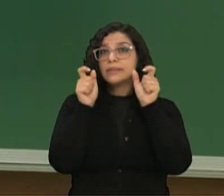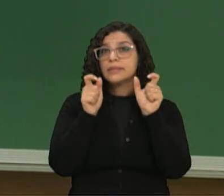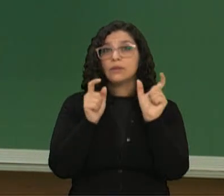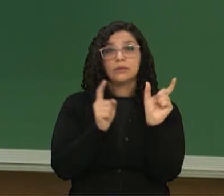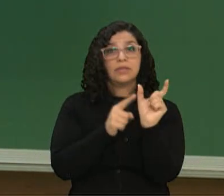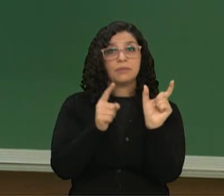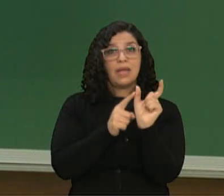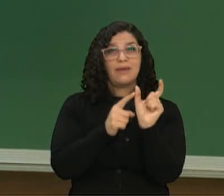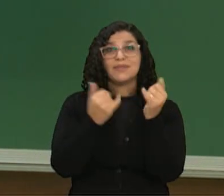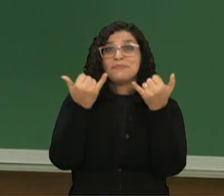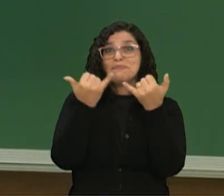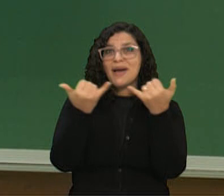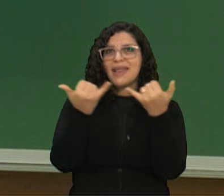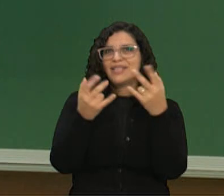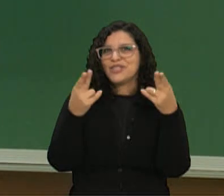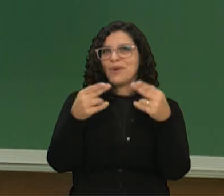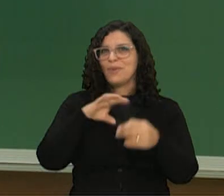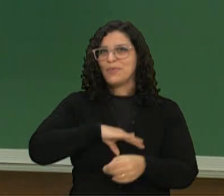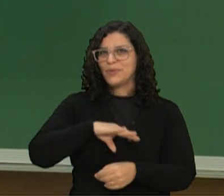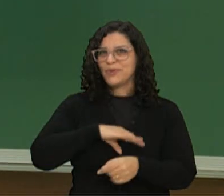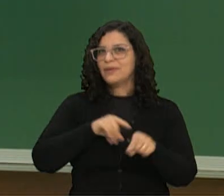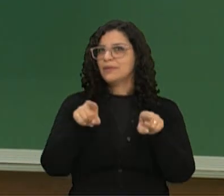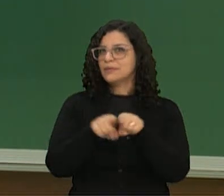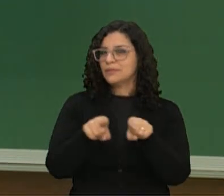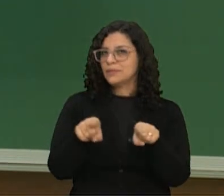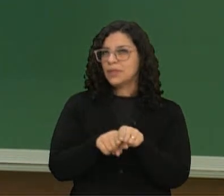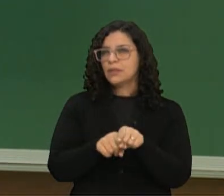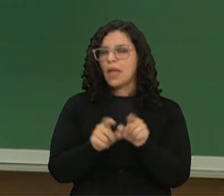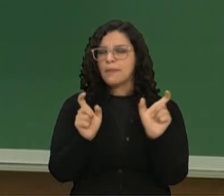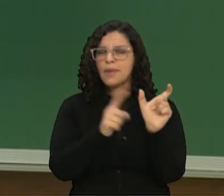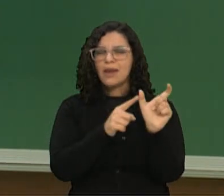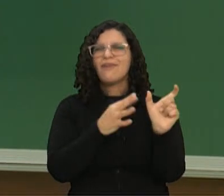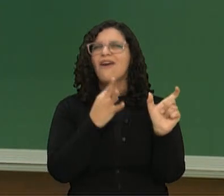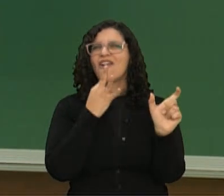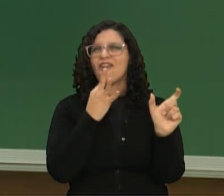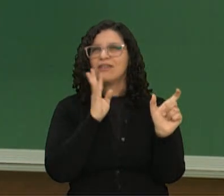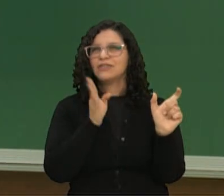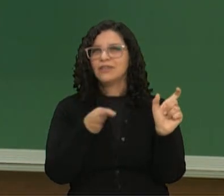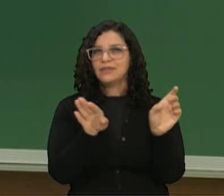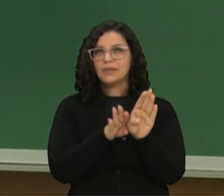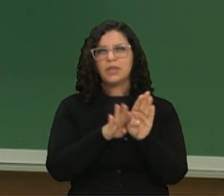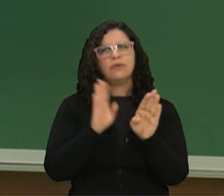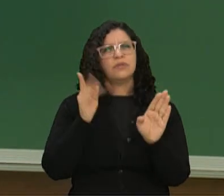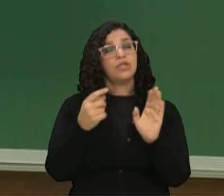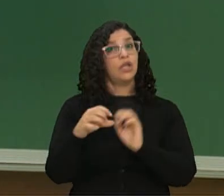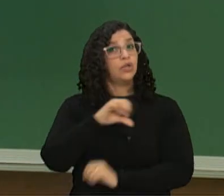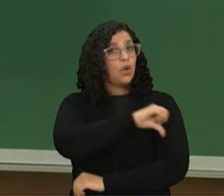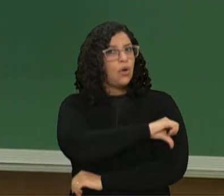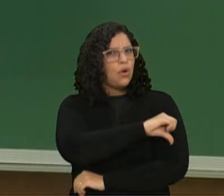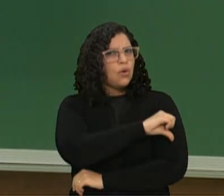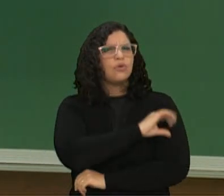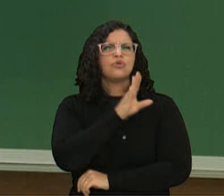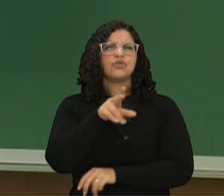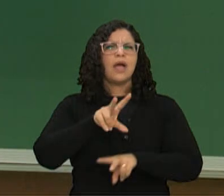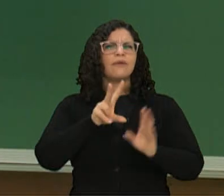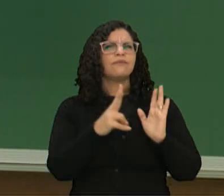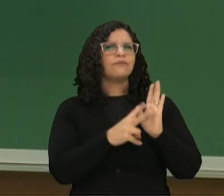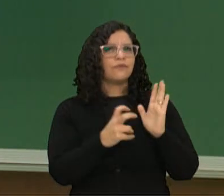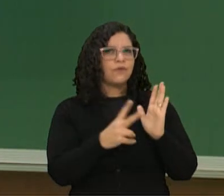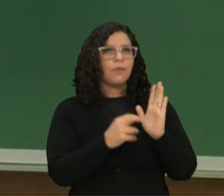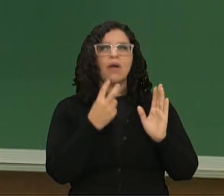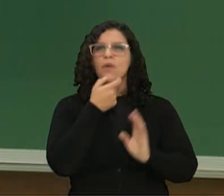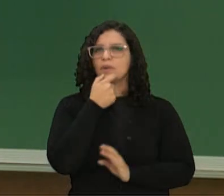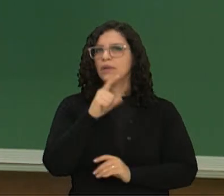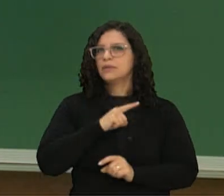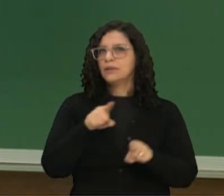palavrinhas cognatas, preste atenção naquelas palavras que você já conhece, vocês estão no nono ano, já adquiriram um vocabulário em